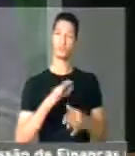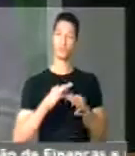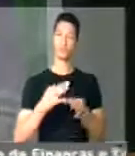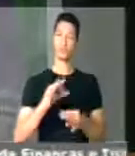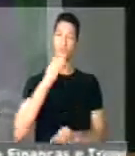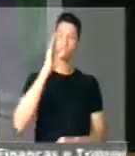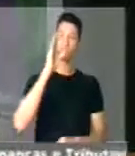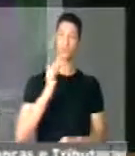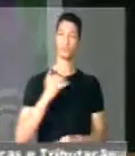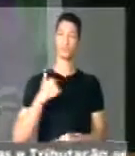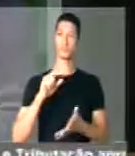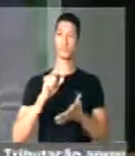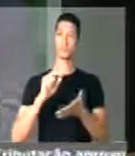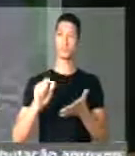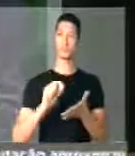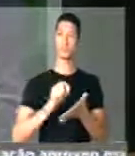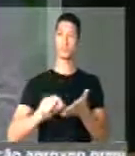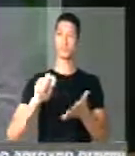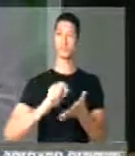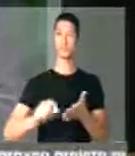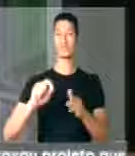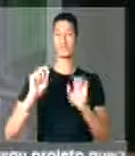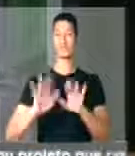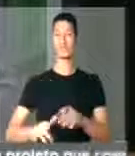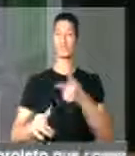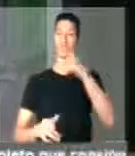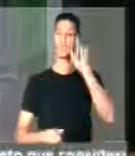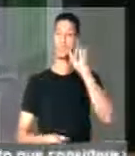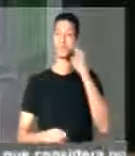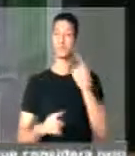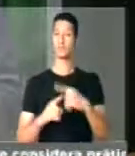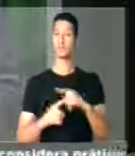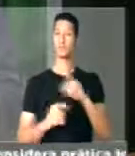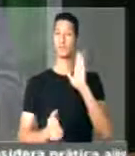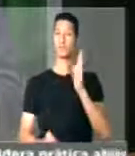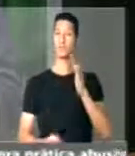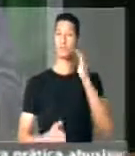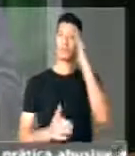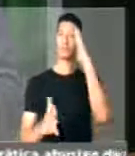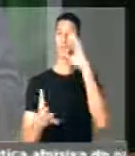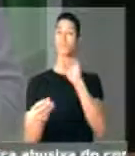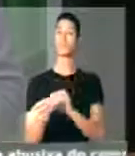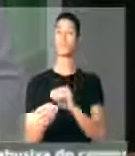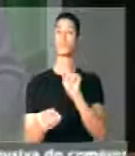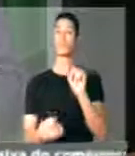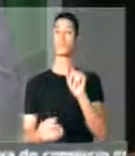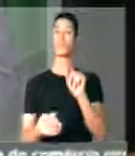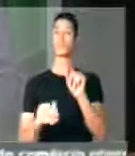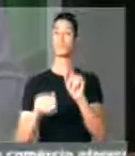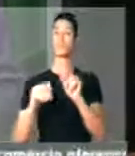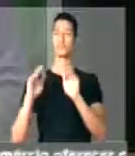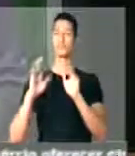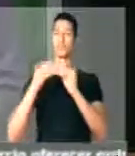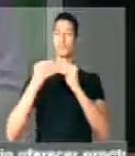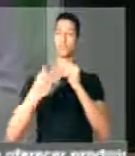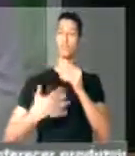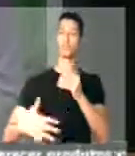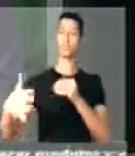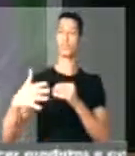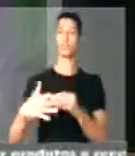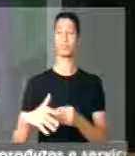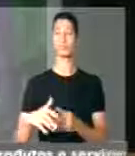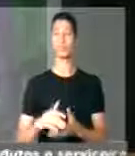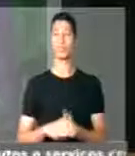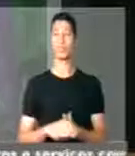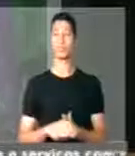discurso escrito ontem à noite, porque já compreendemos que o estender desta